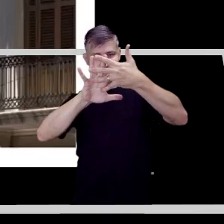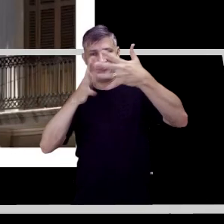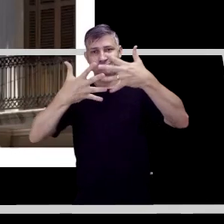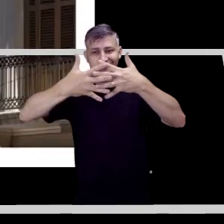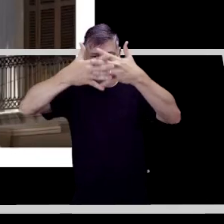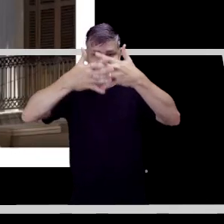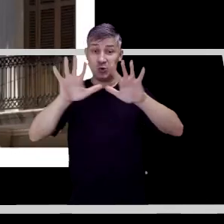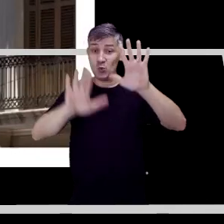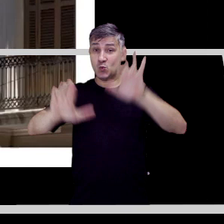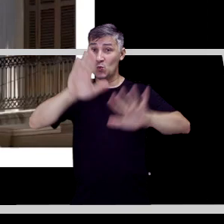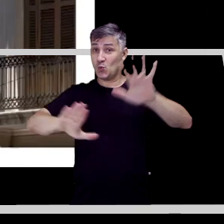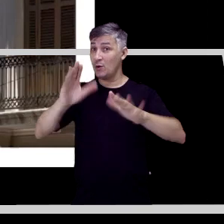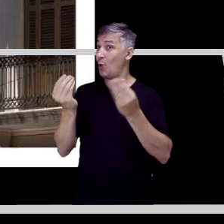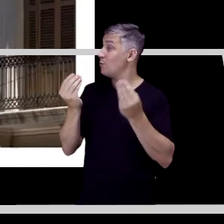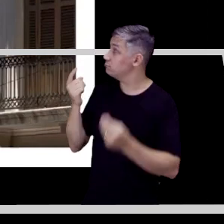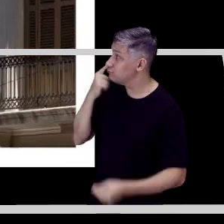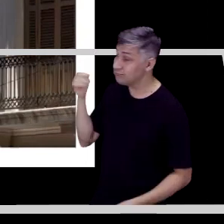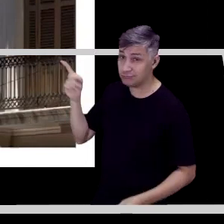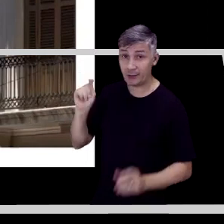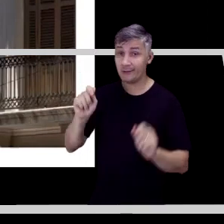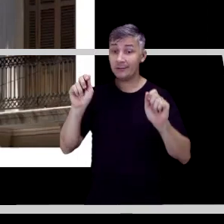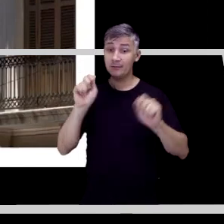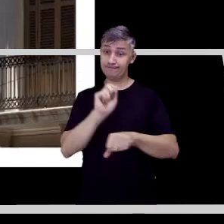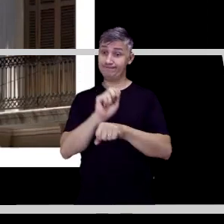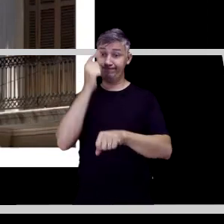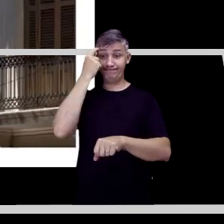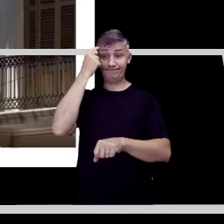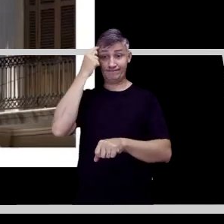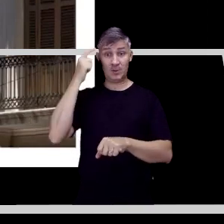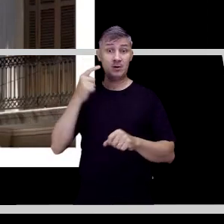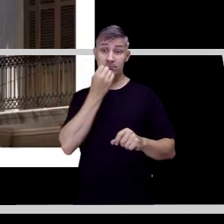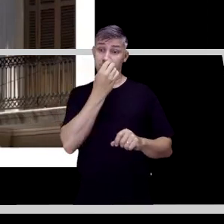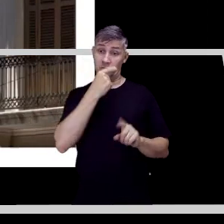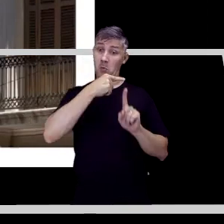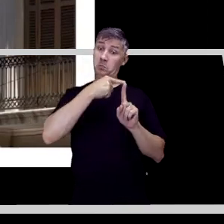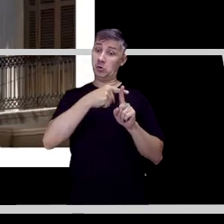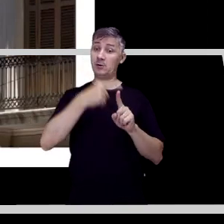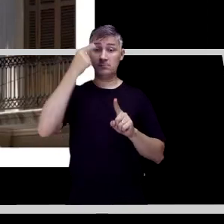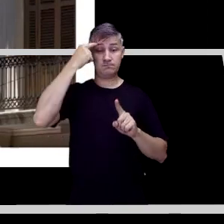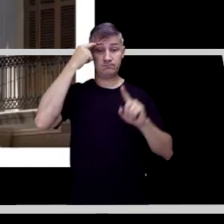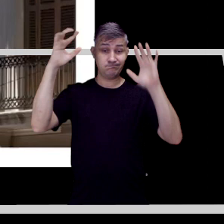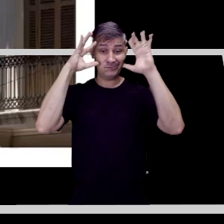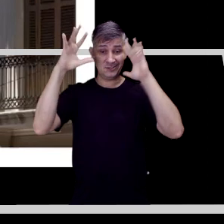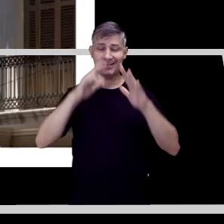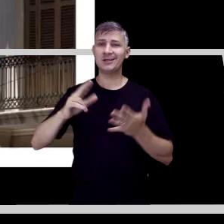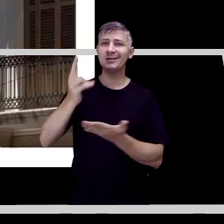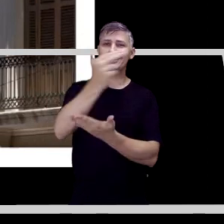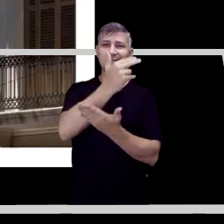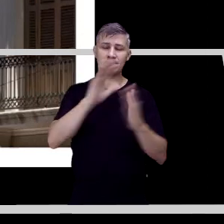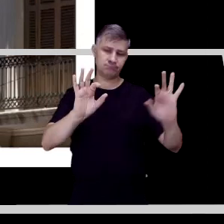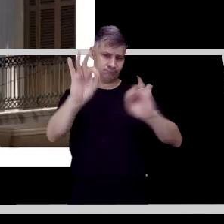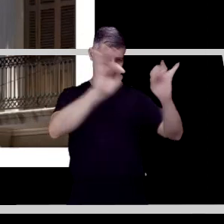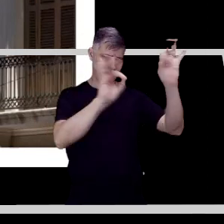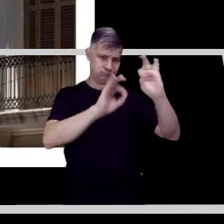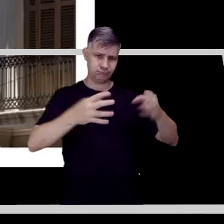o cuidado e o resultado, a gente espera positivo de se pensar também no desenho